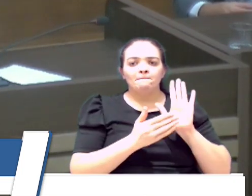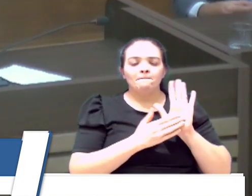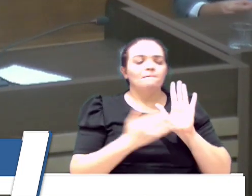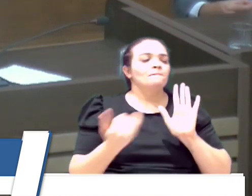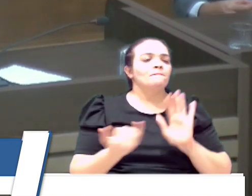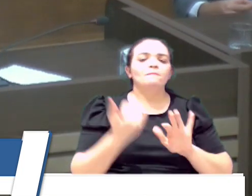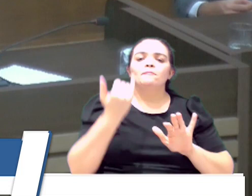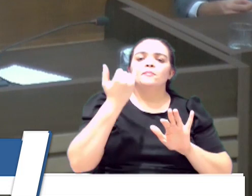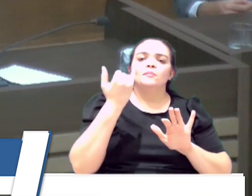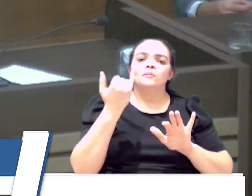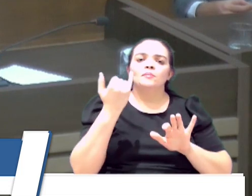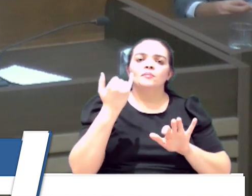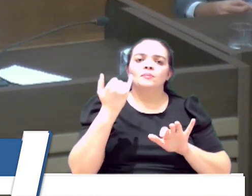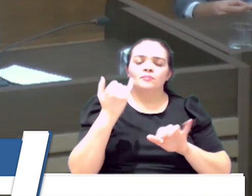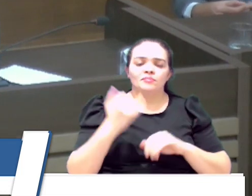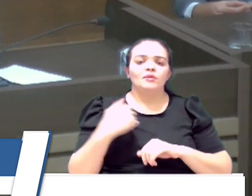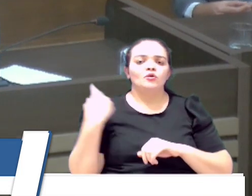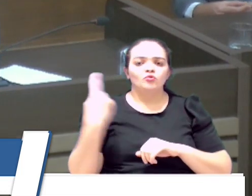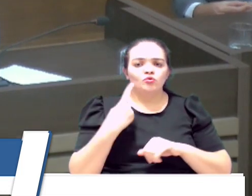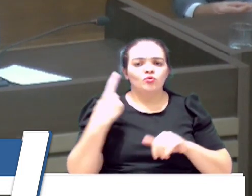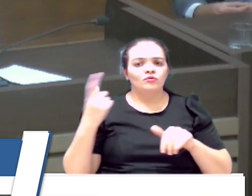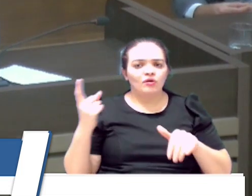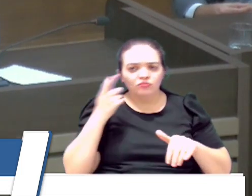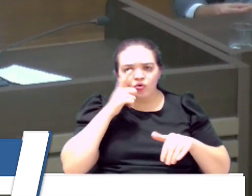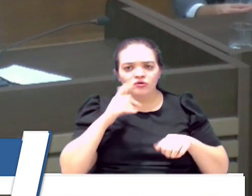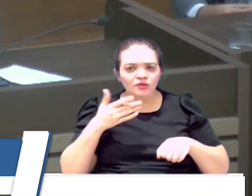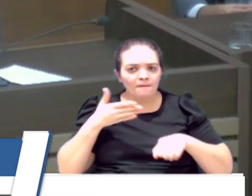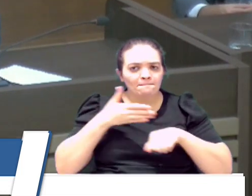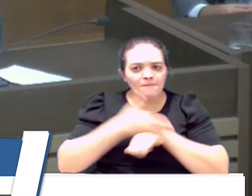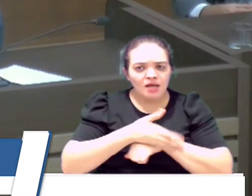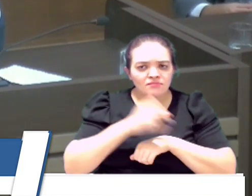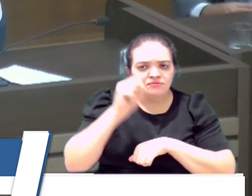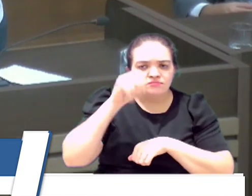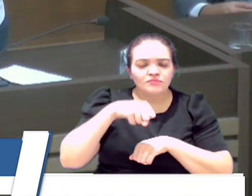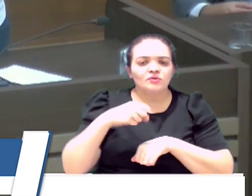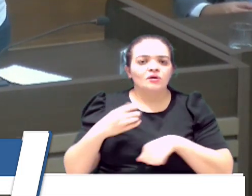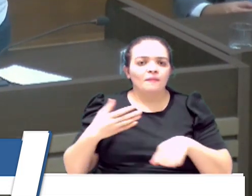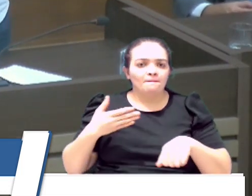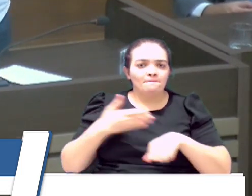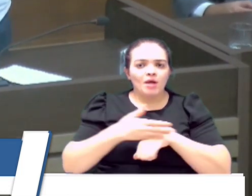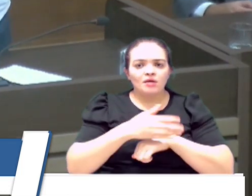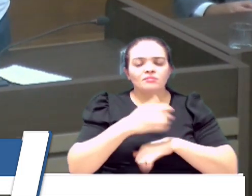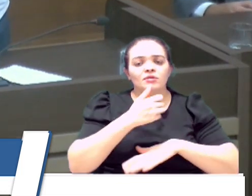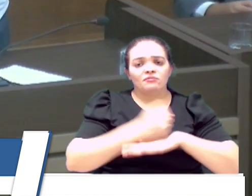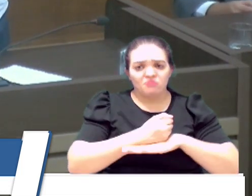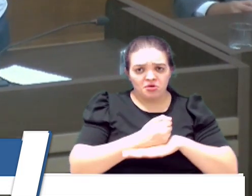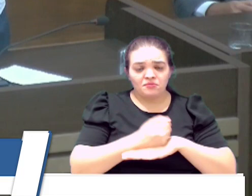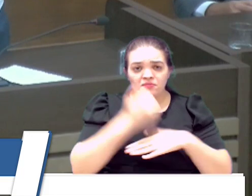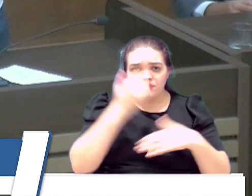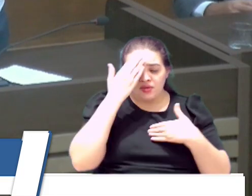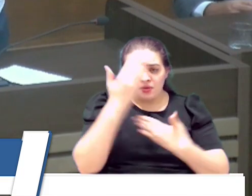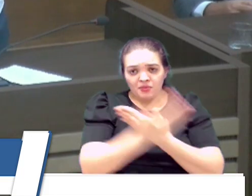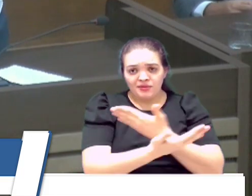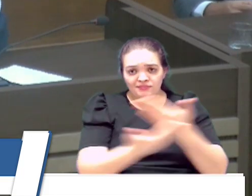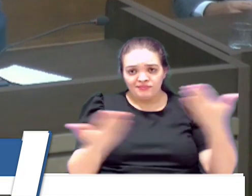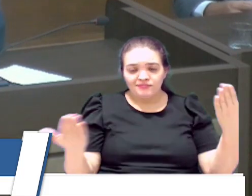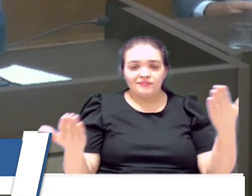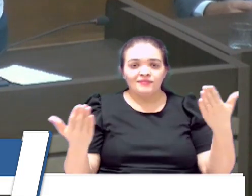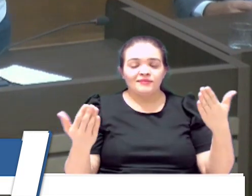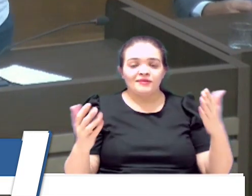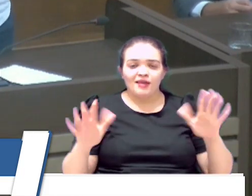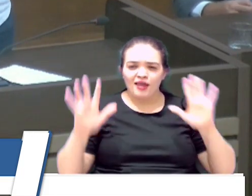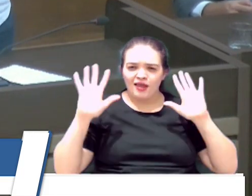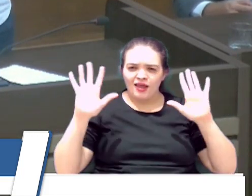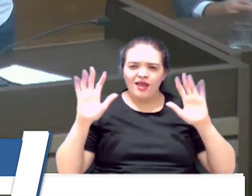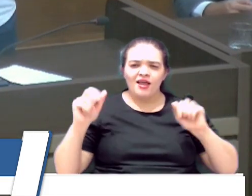por mais muito tempo. A gente vai ocupar todos esses espaços e vai ocupar aqui na Cidade de Franca. Obrigado, pessoal, e viva a